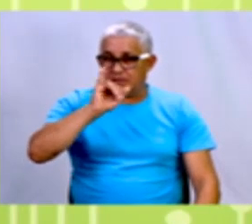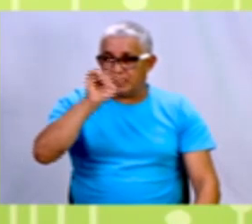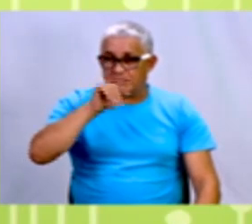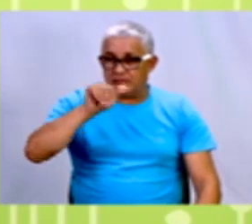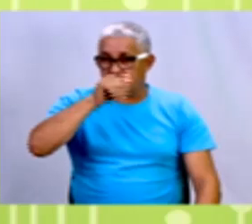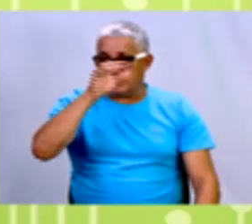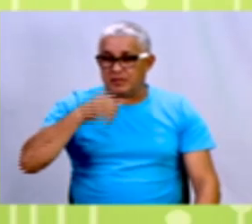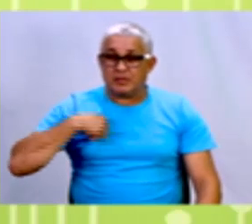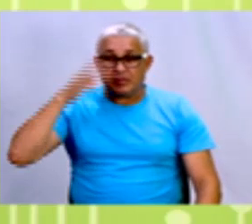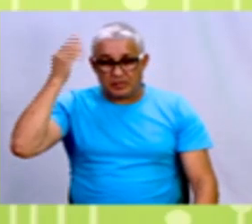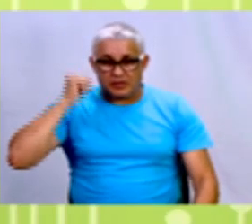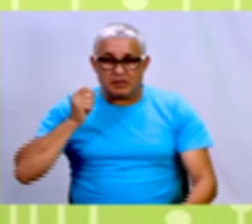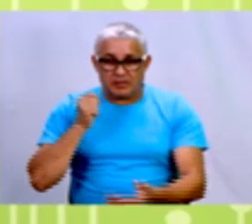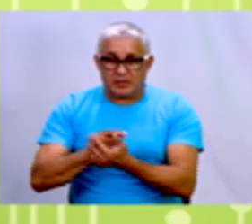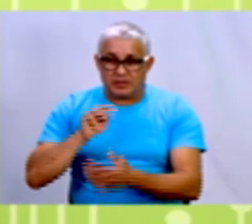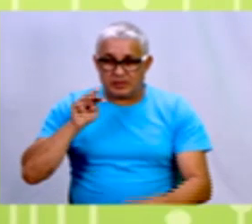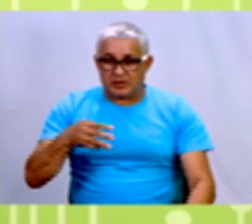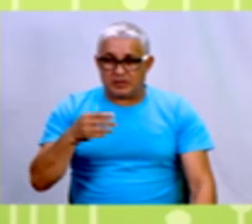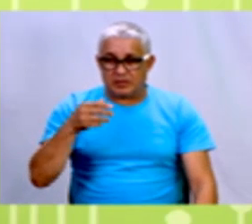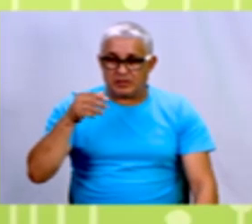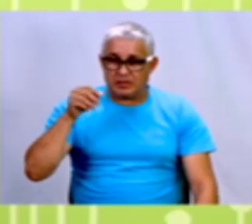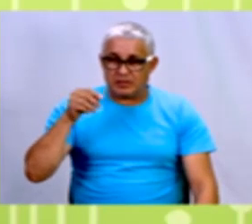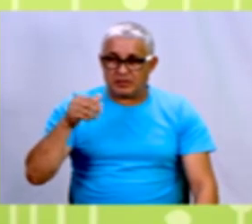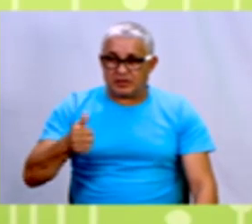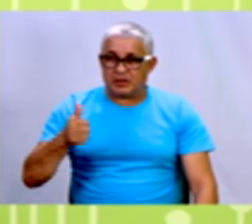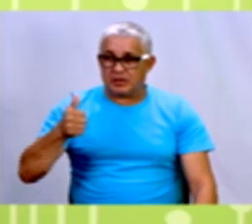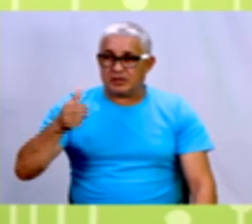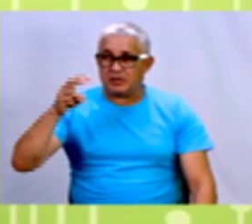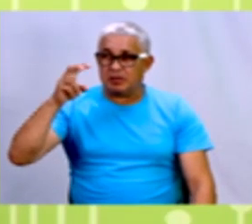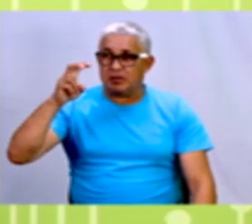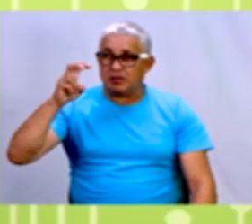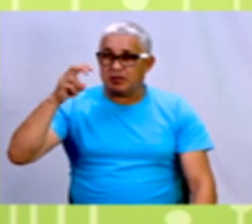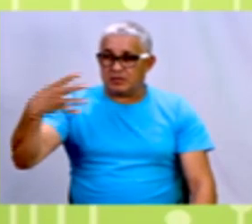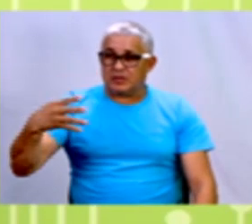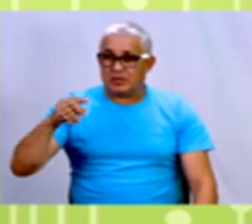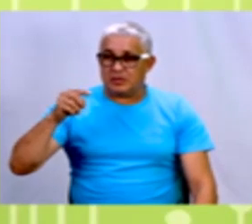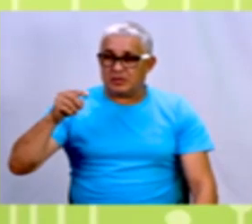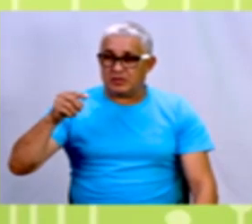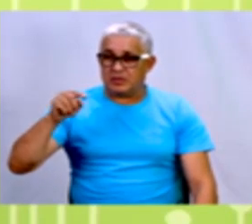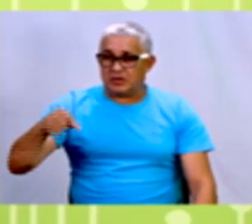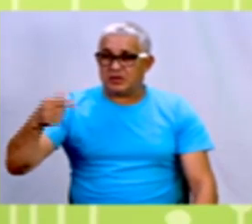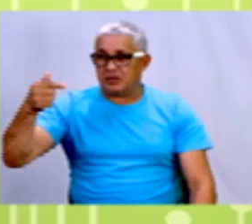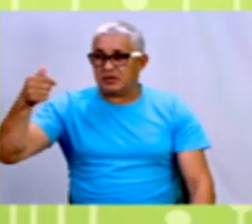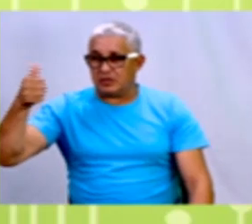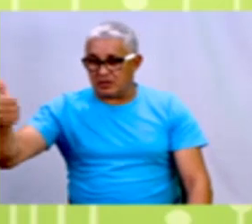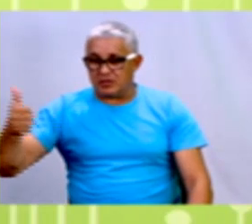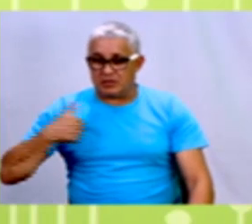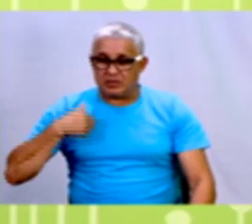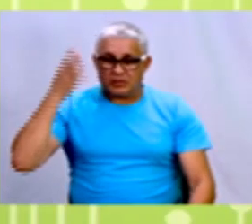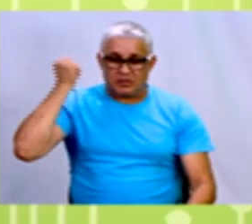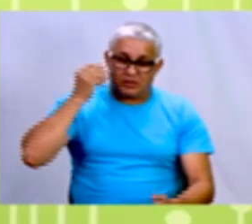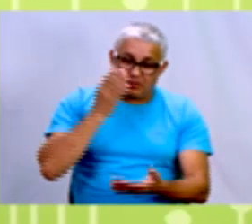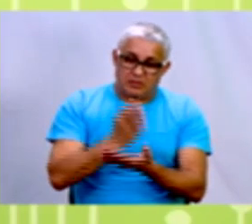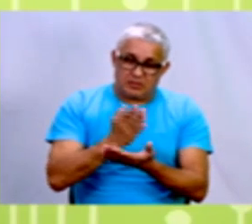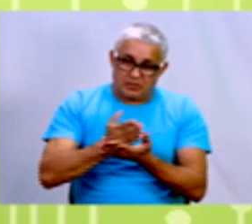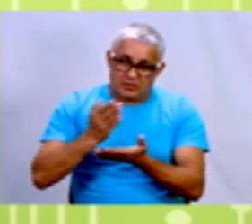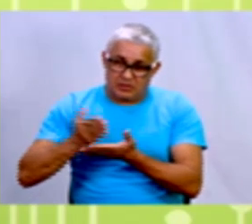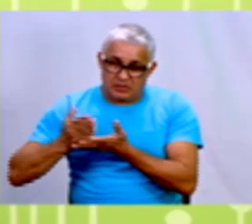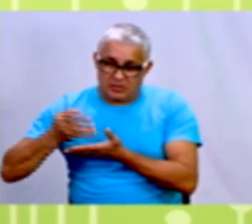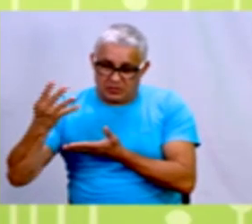sei que eu vou pagar R$ 3.154,71 de parcelas. Então, vai ser 4 parcelas desse valor,